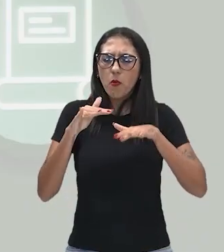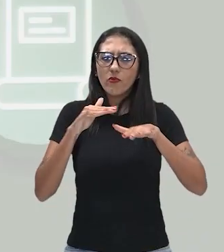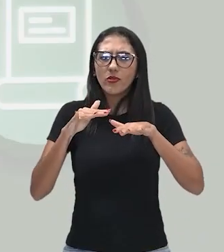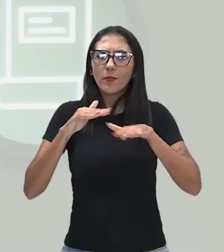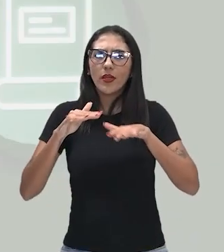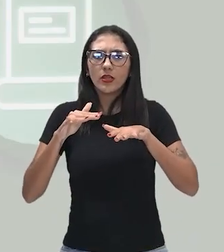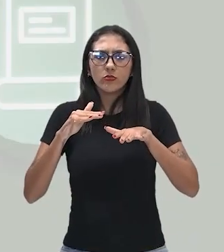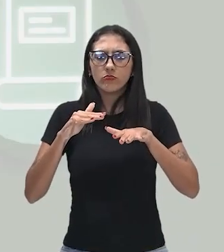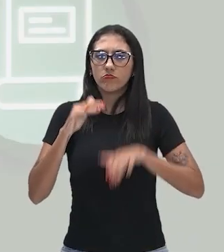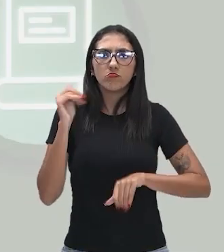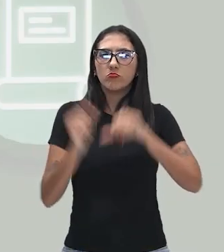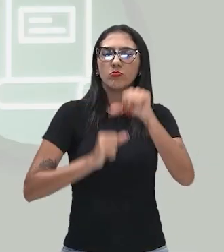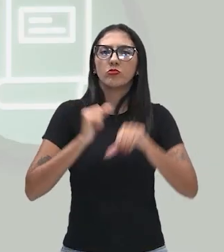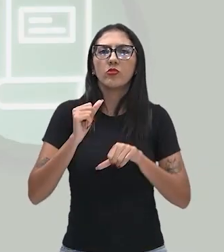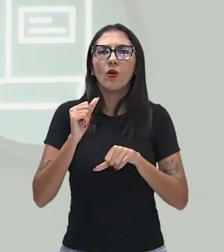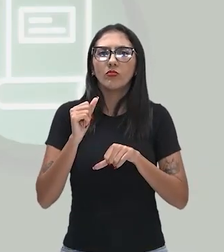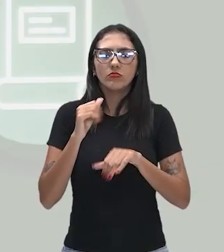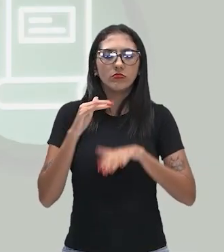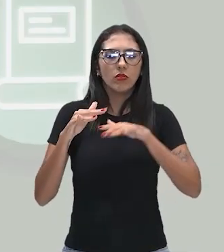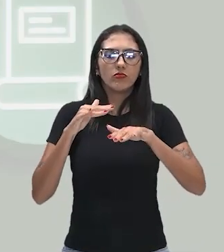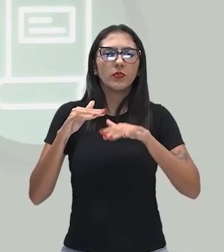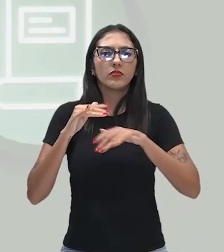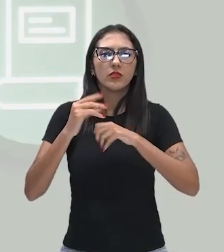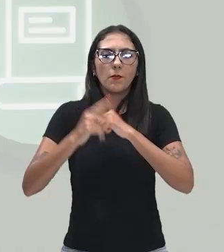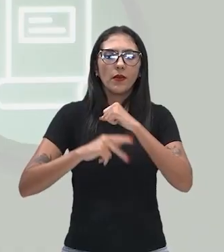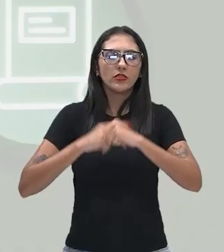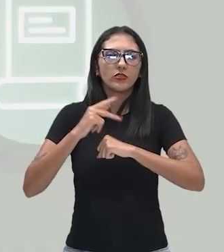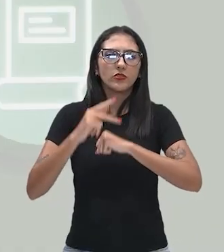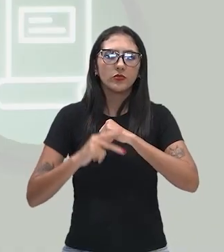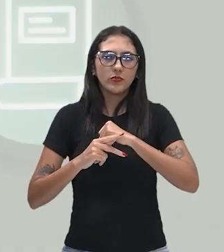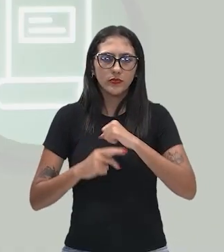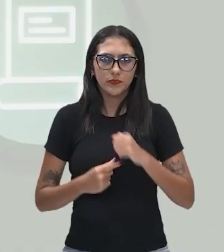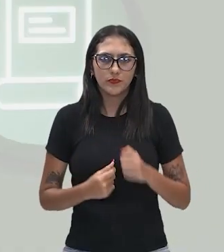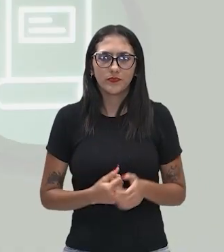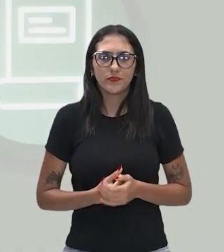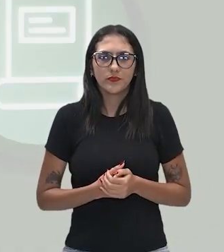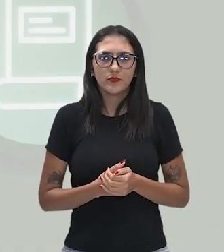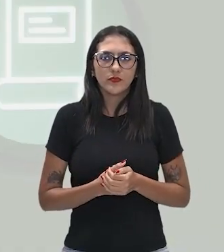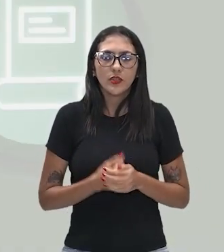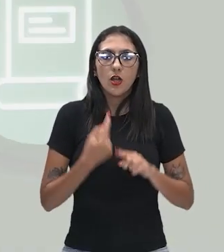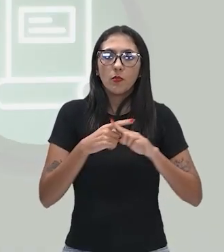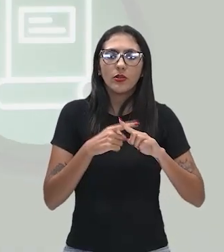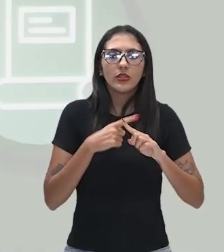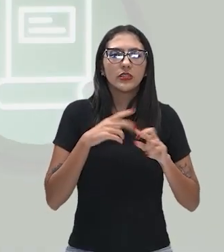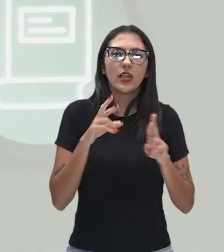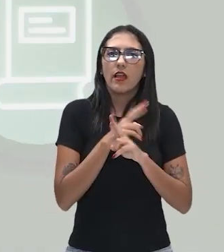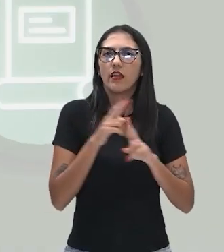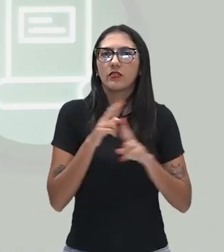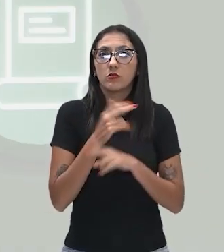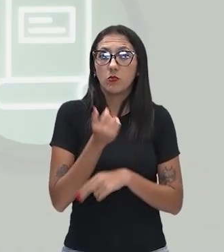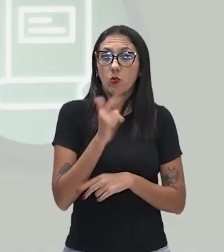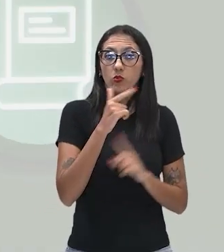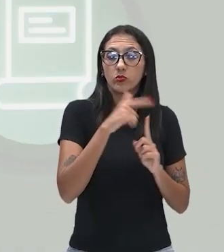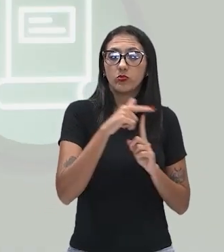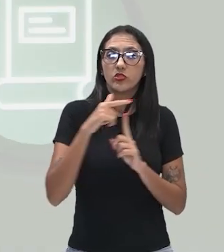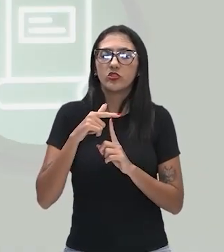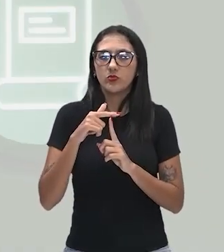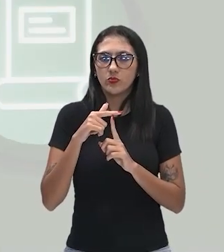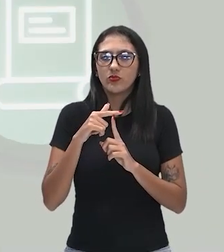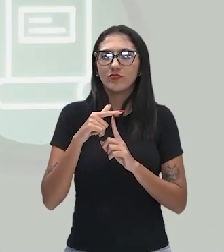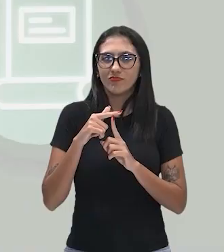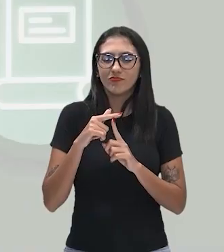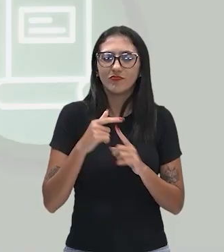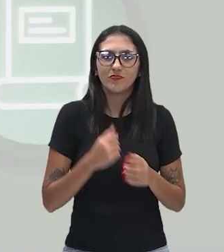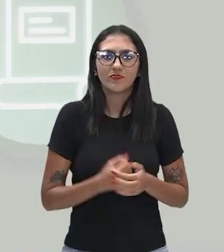seu movimento, ela mudou o seu comportamento. Isso porque nós estávamos diante ali da mecânica quântica. E na mecânica quântica a gente não